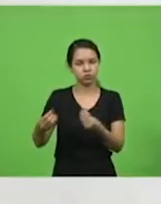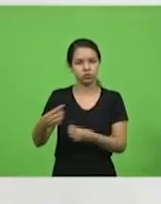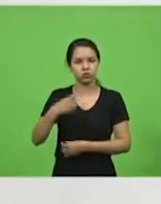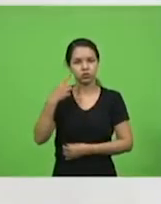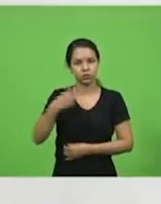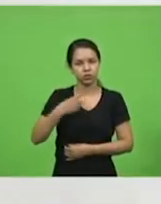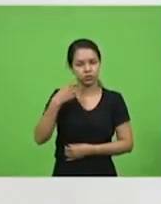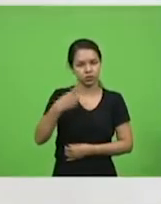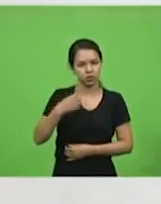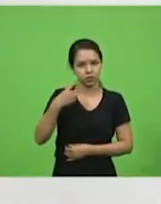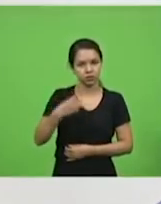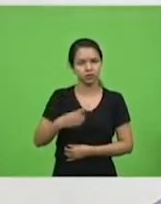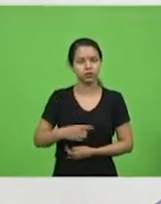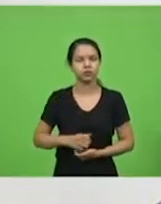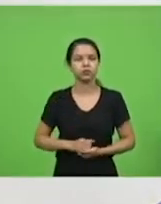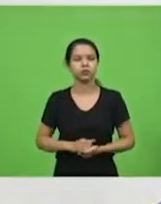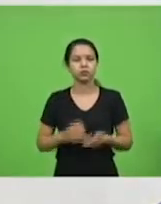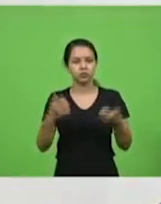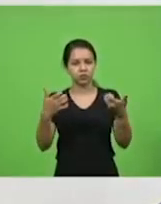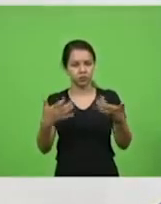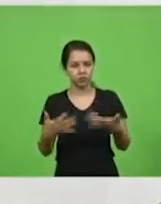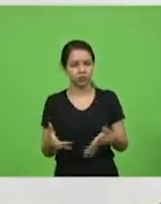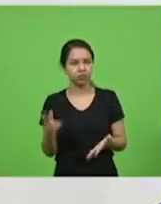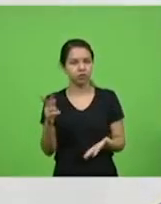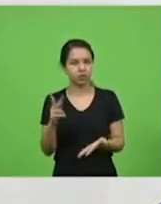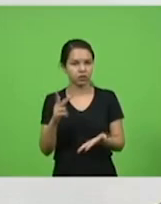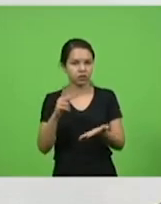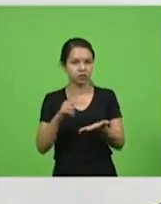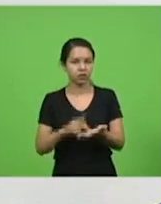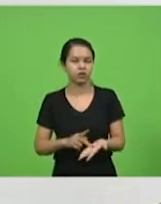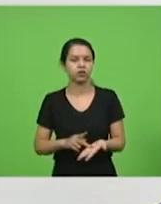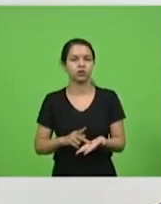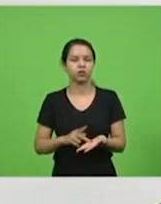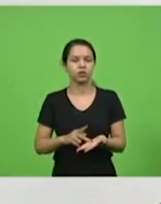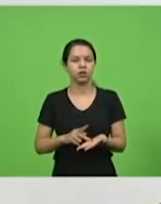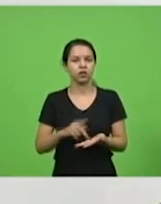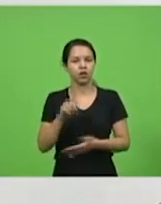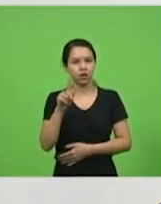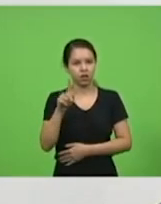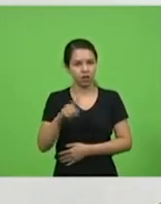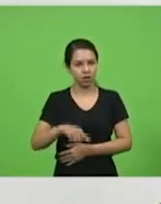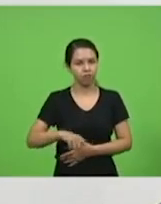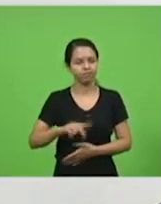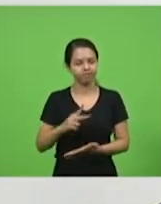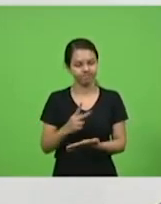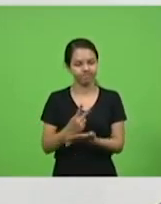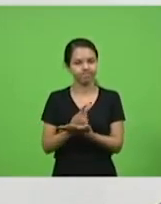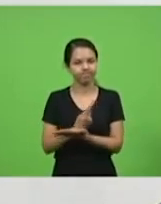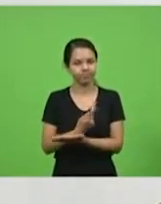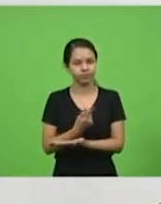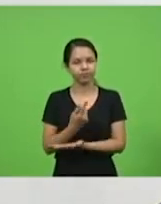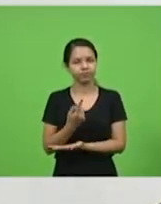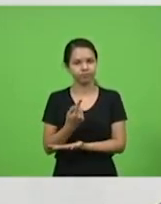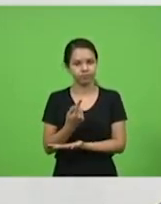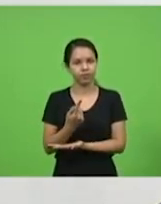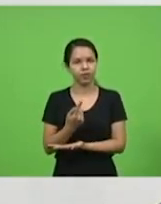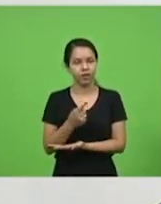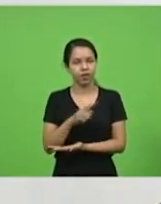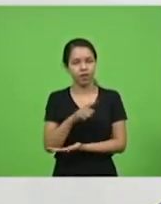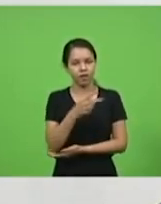povo. É uma medida muito incoerente, essas dos 22 municípios